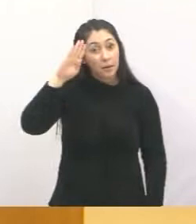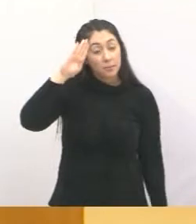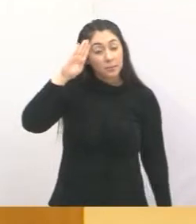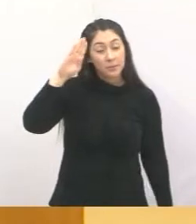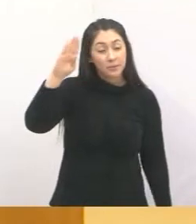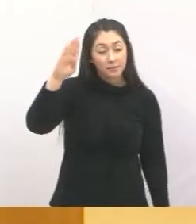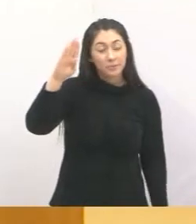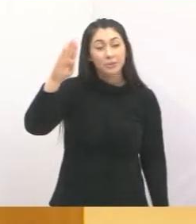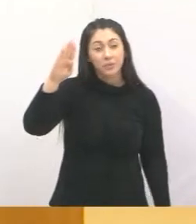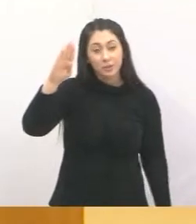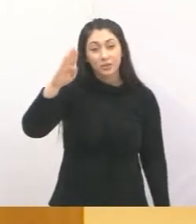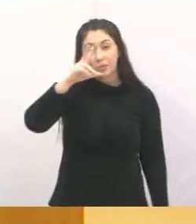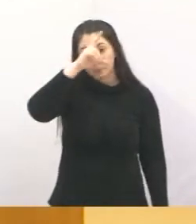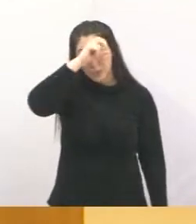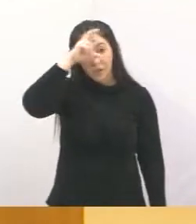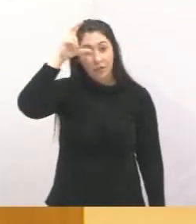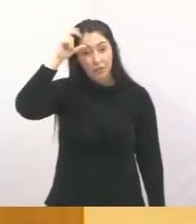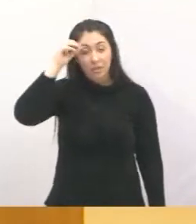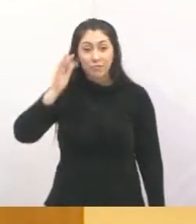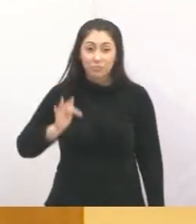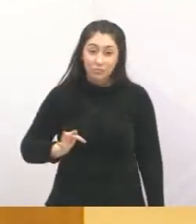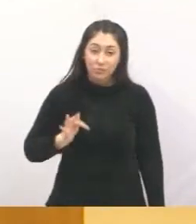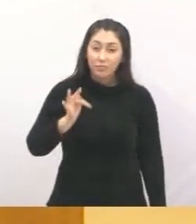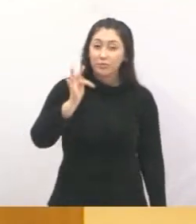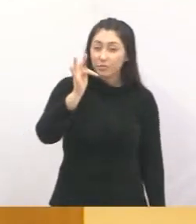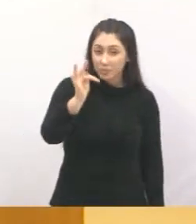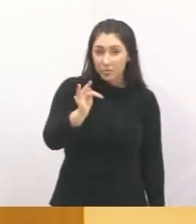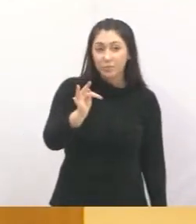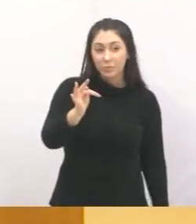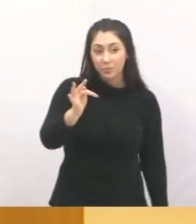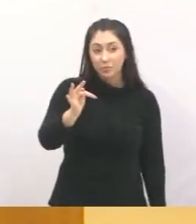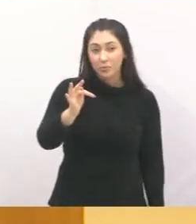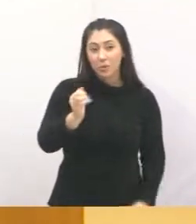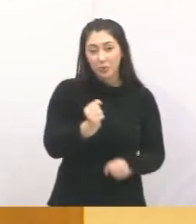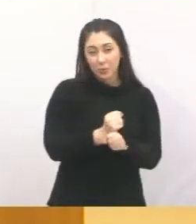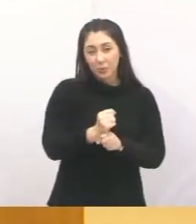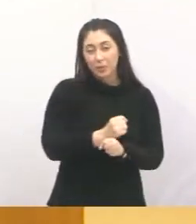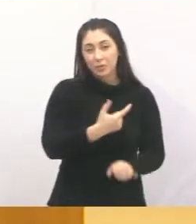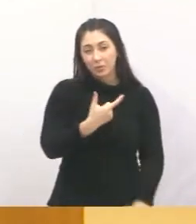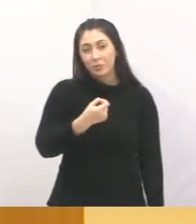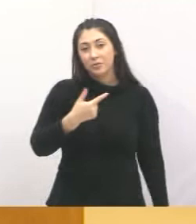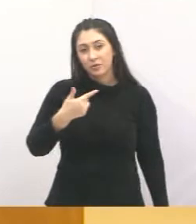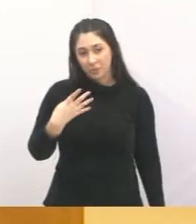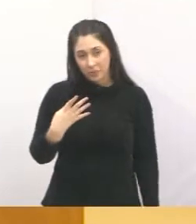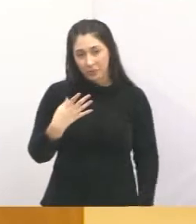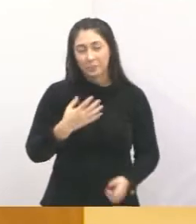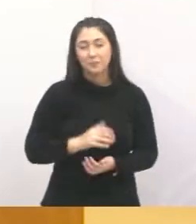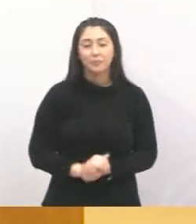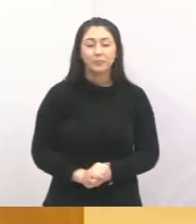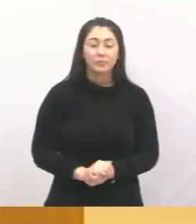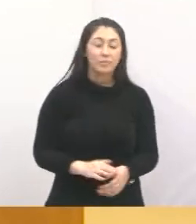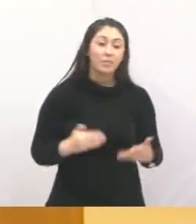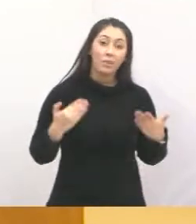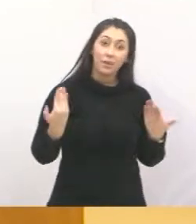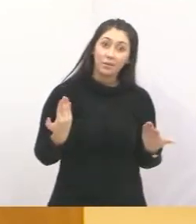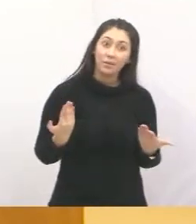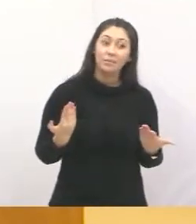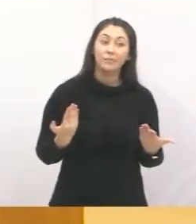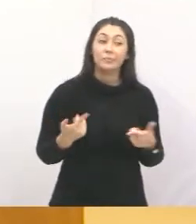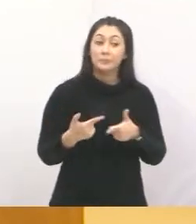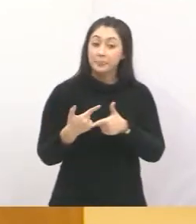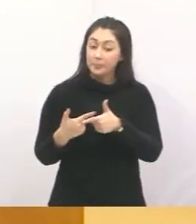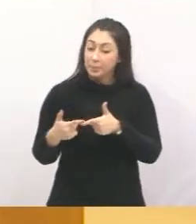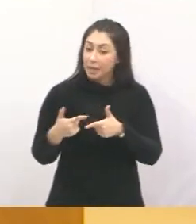principalmente os prefeitos que virão posteriormente, a partir de 2024. Então, é uma situação bastante